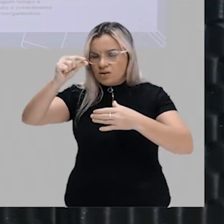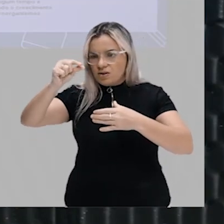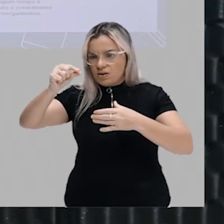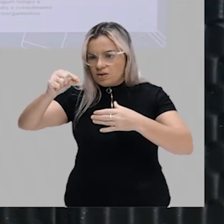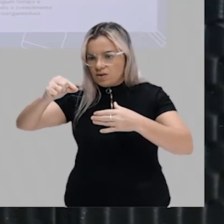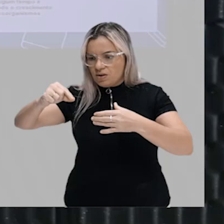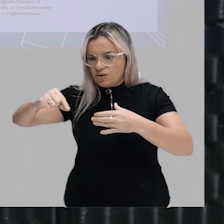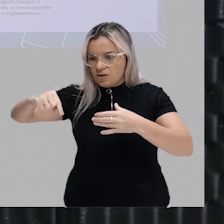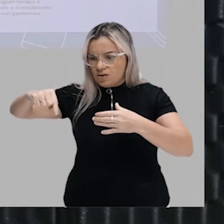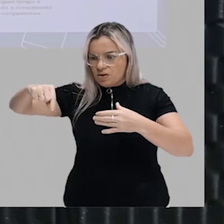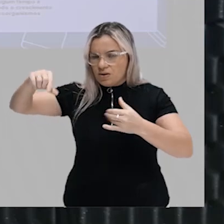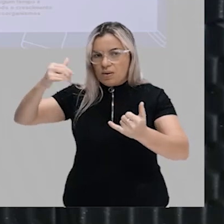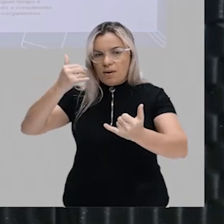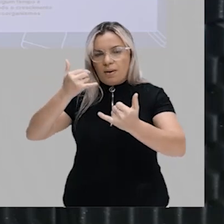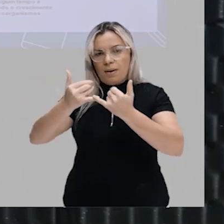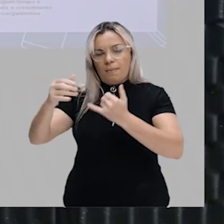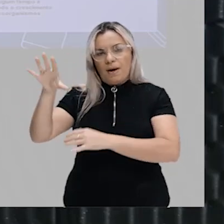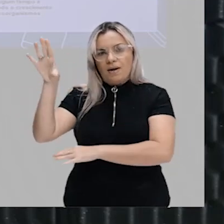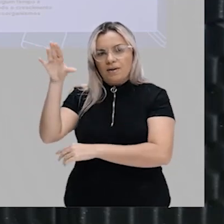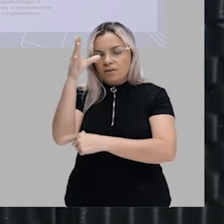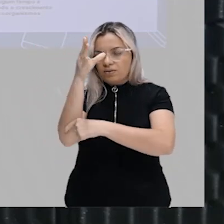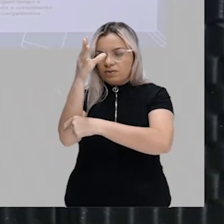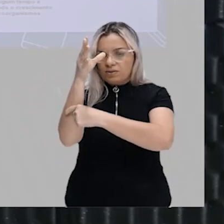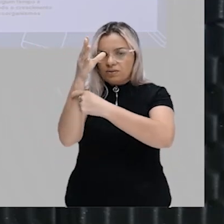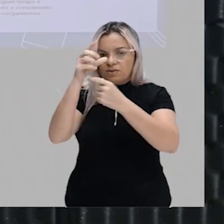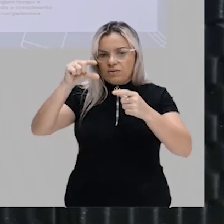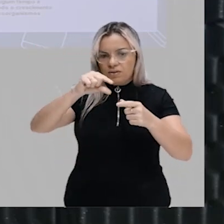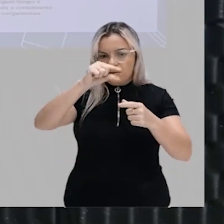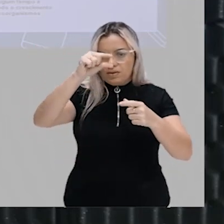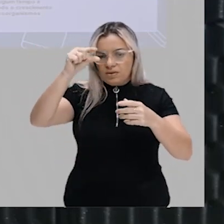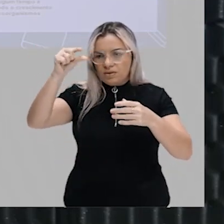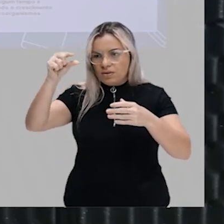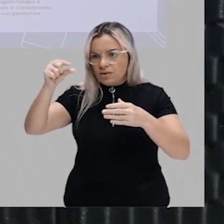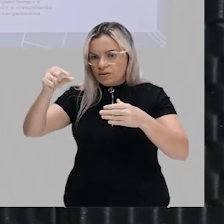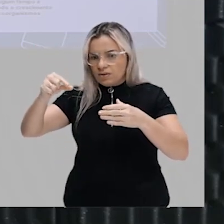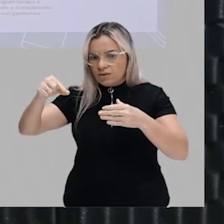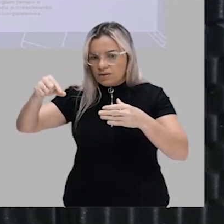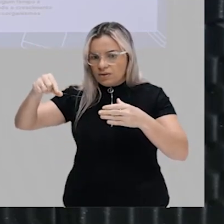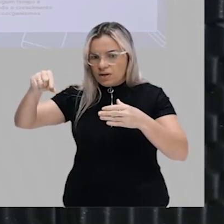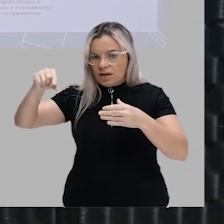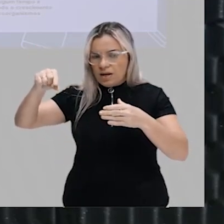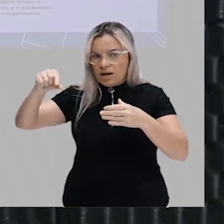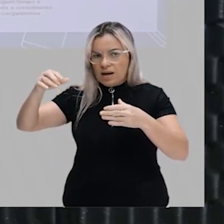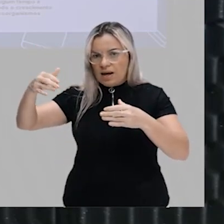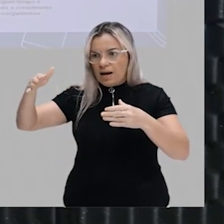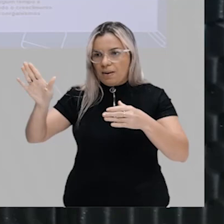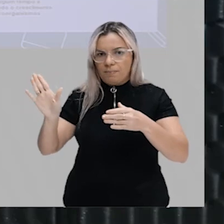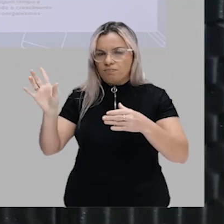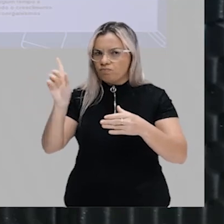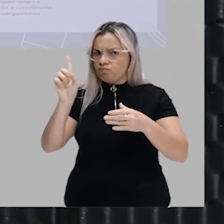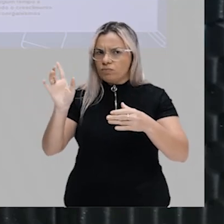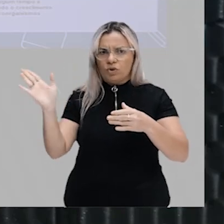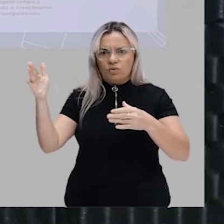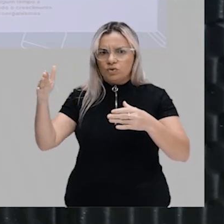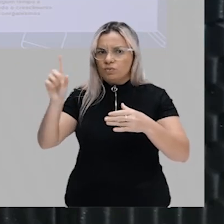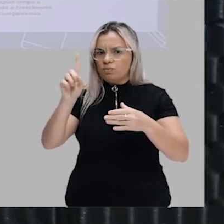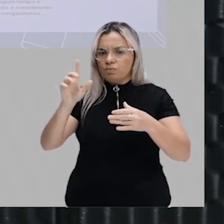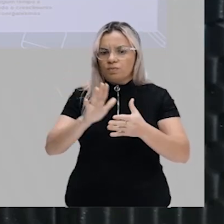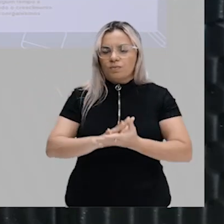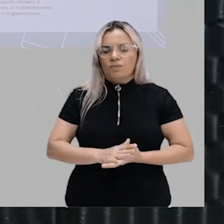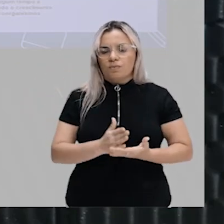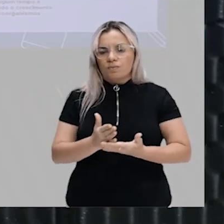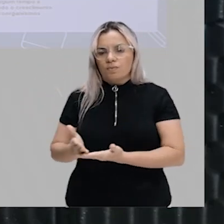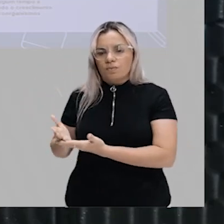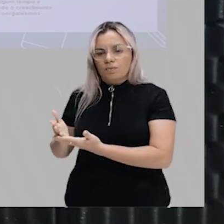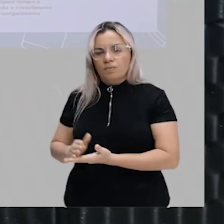de pescoço de cisne e deixou esse tubinho aqui aberto. Ele não fechou, não lacrou totalmente, tá? E o